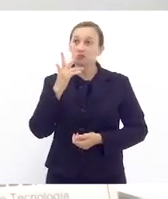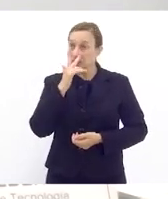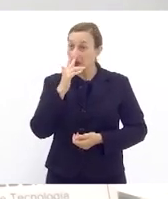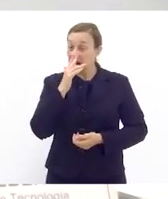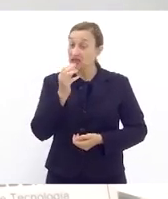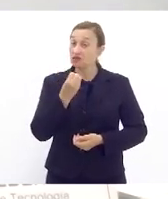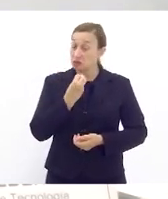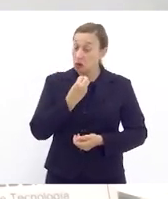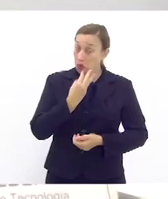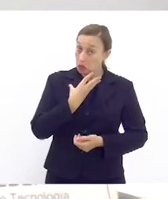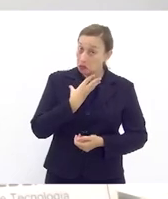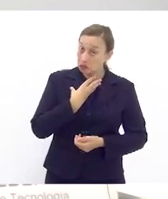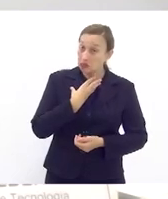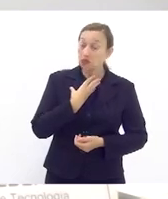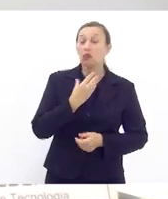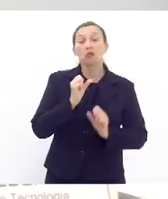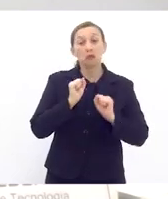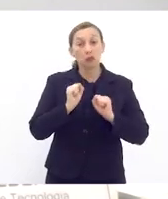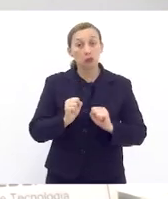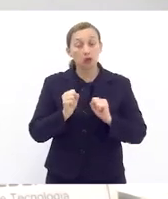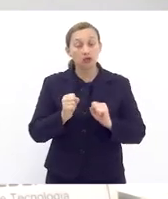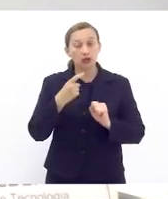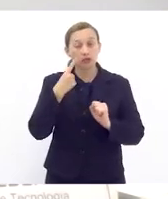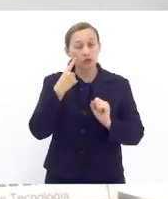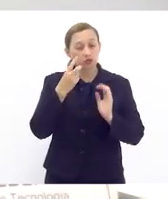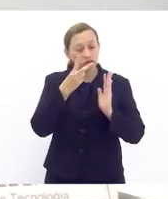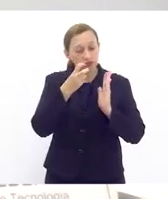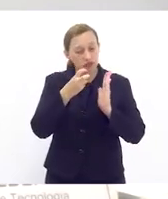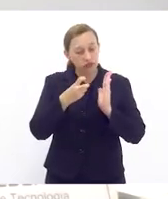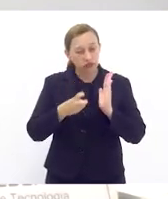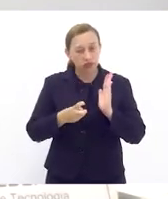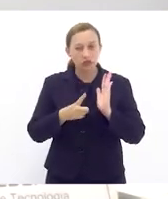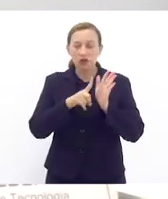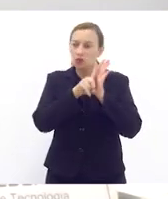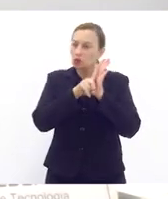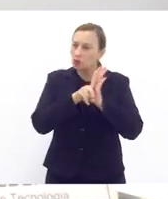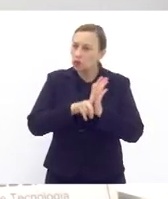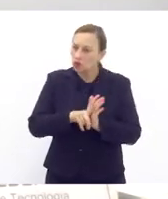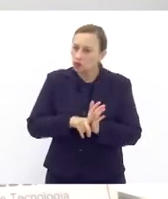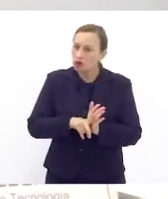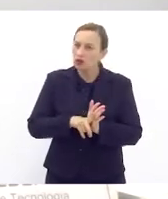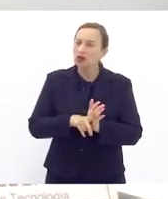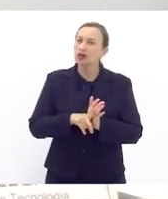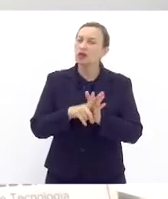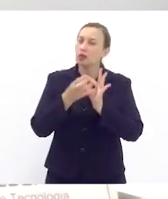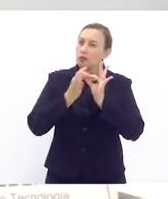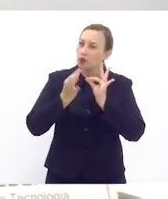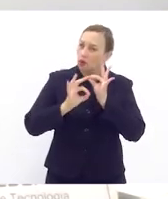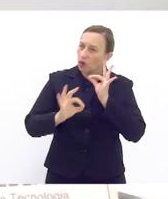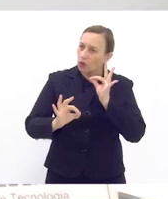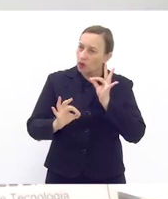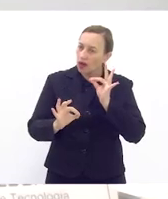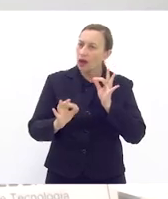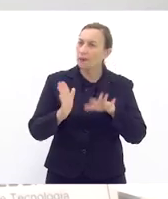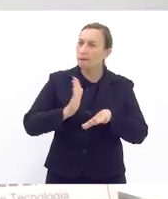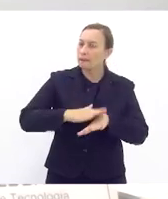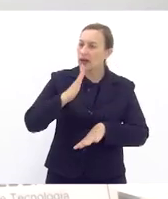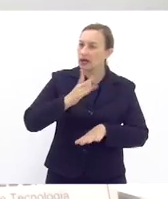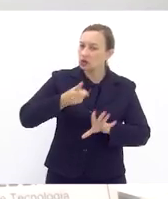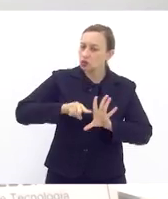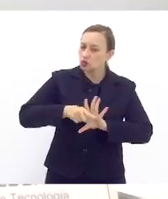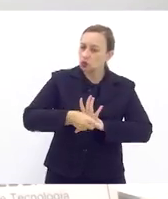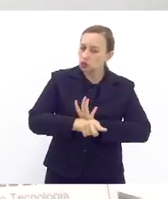razoável de que possamos viver e esticar alongar aprofundar